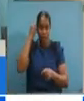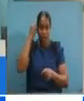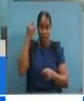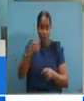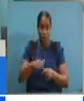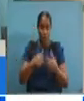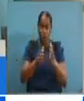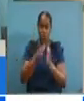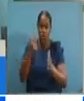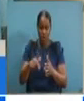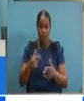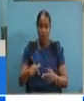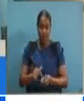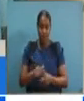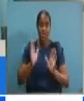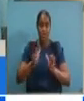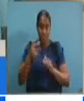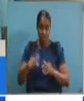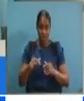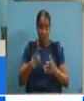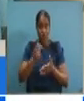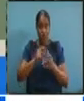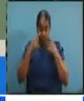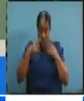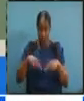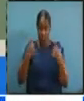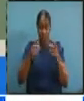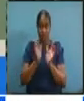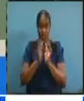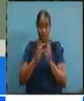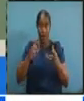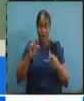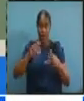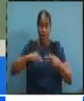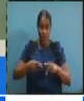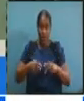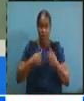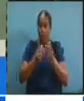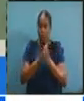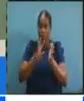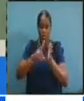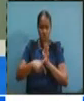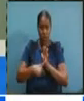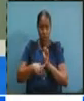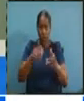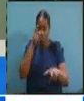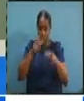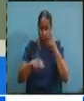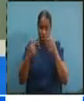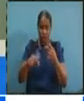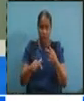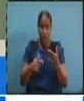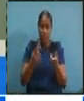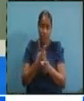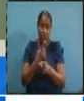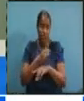tem tempo de secagem consulta pública na internet no mesmo na cama tudo projecto de deliberação pessoas que tiveram um susto ao fuso